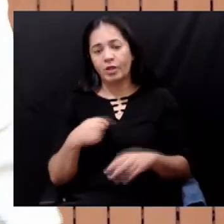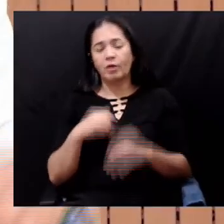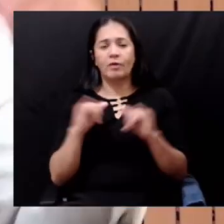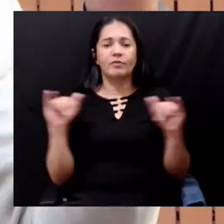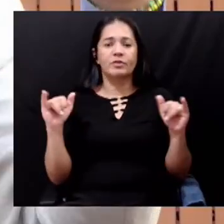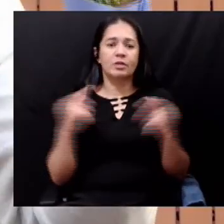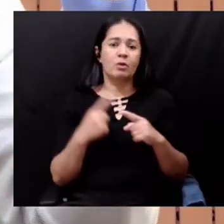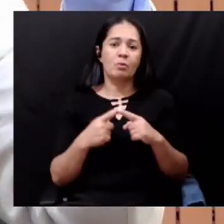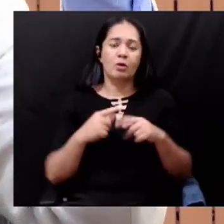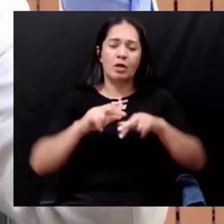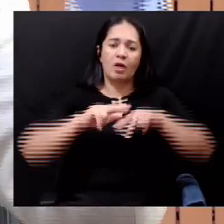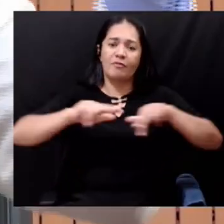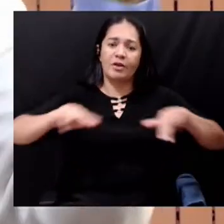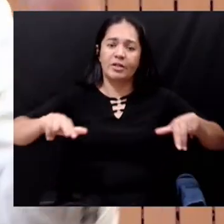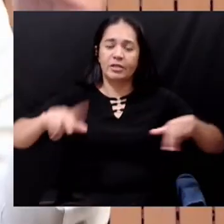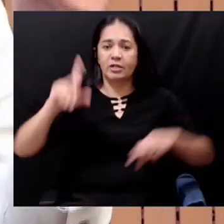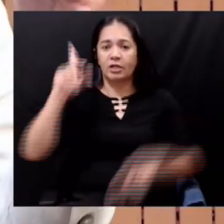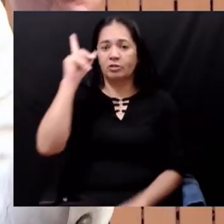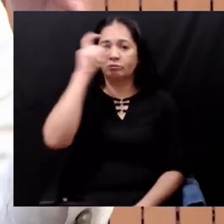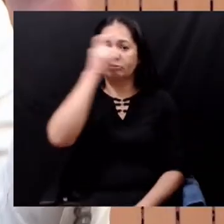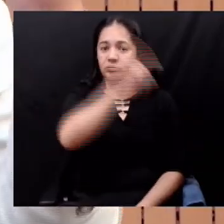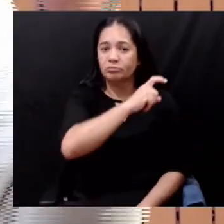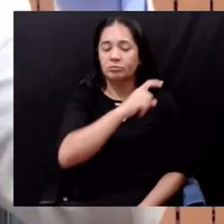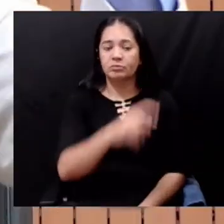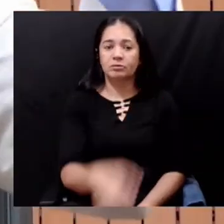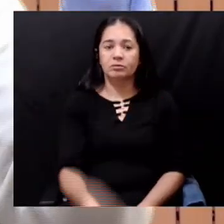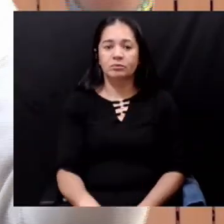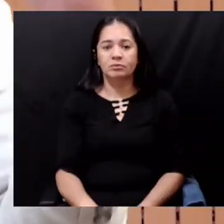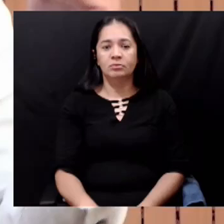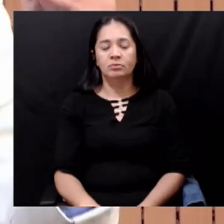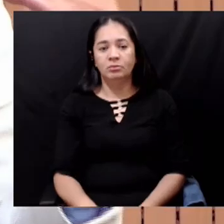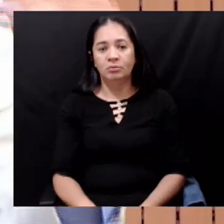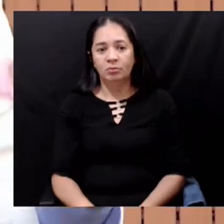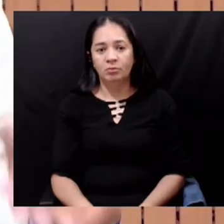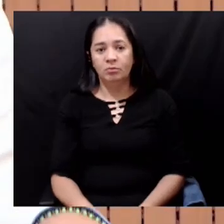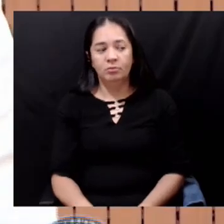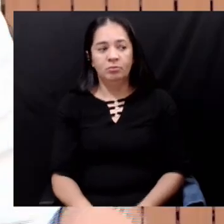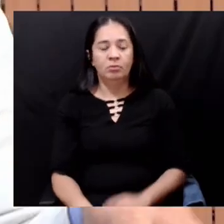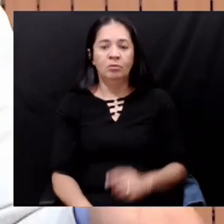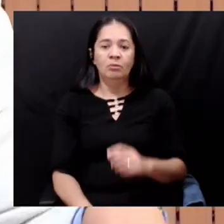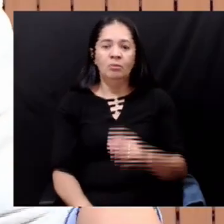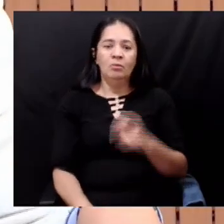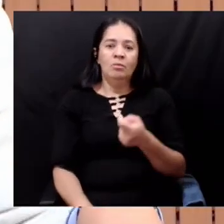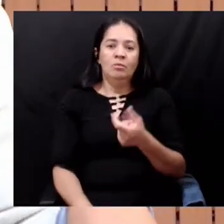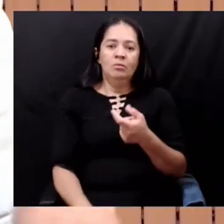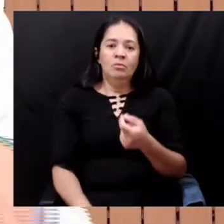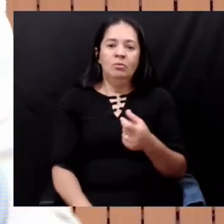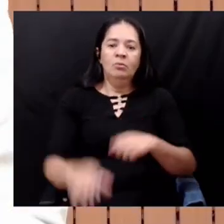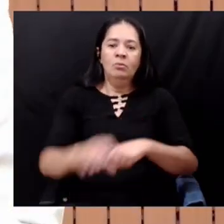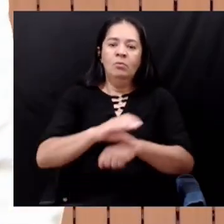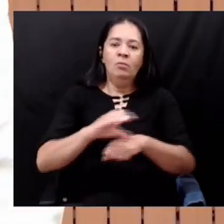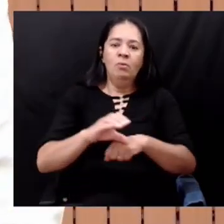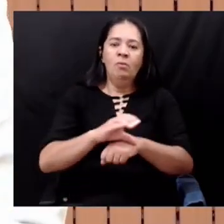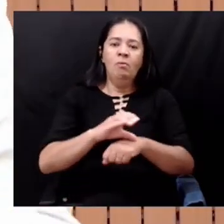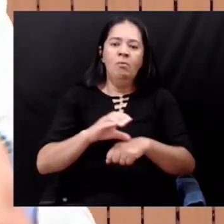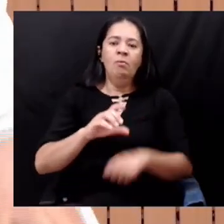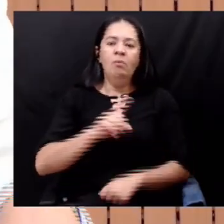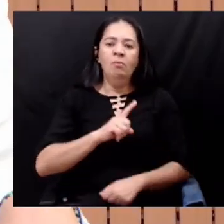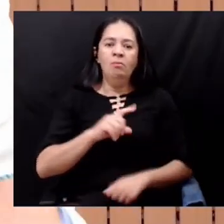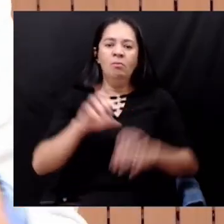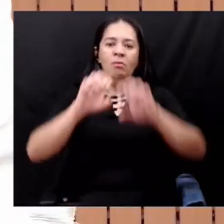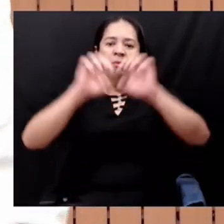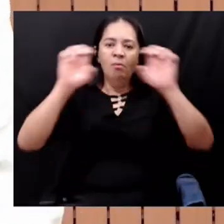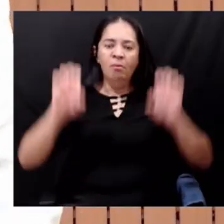complexidade, nem todos, e eu diria que a minoria, tem uma estrutura definida em estatuto,